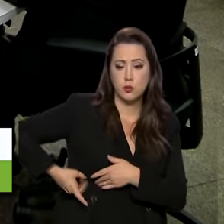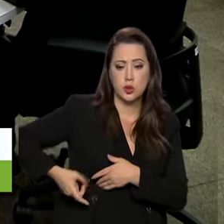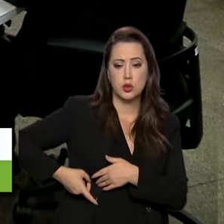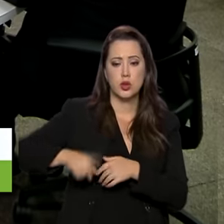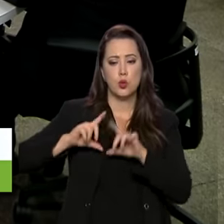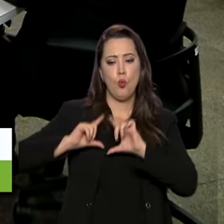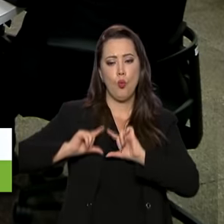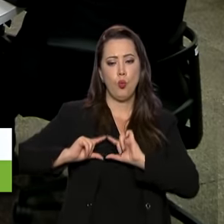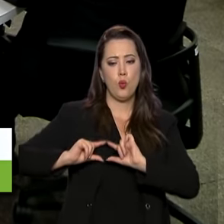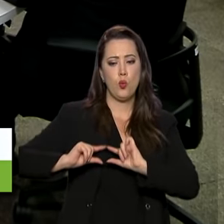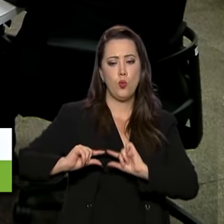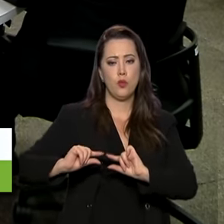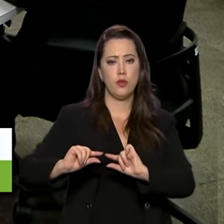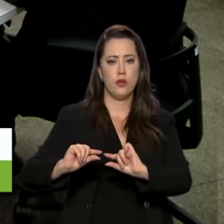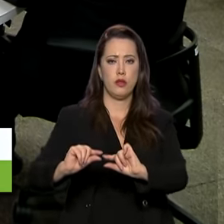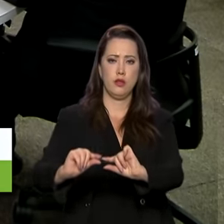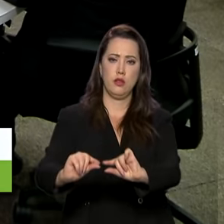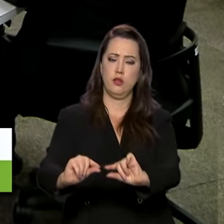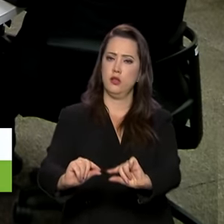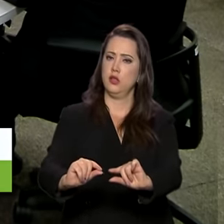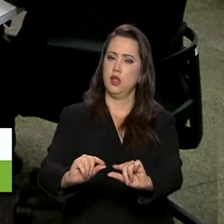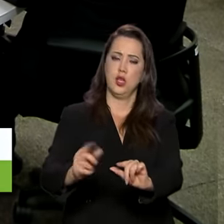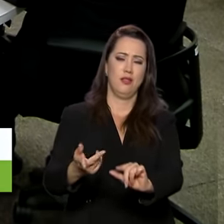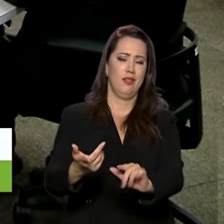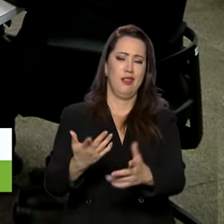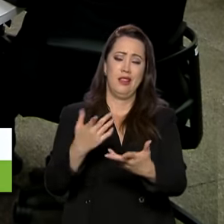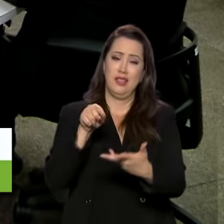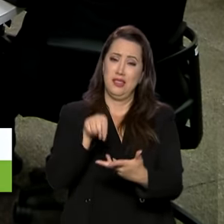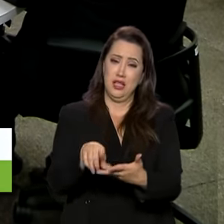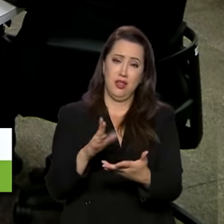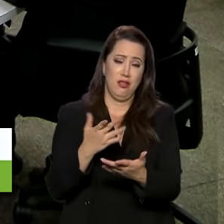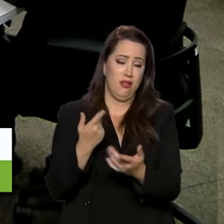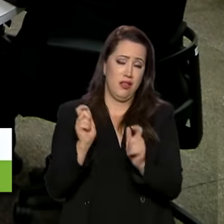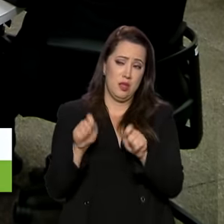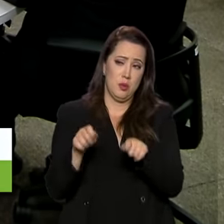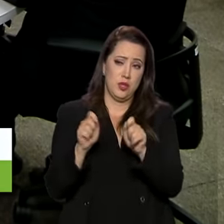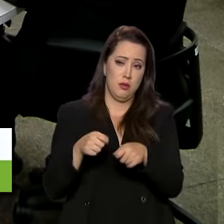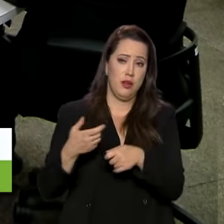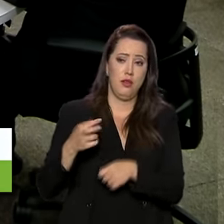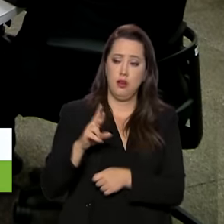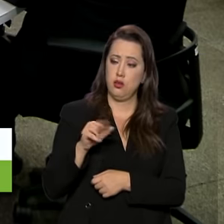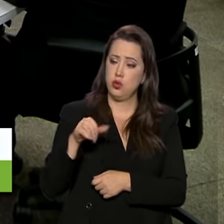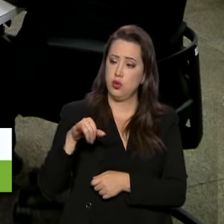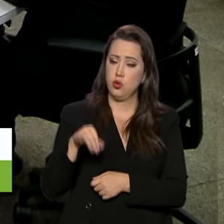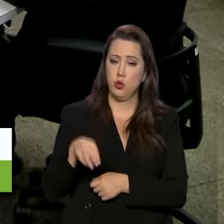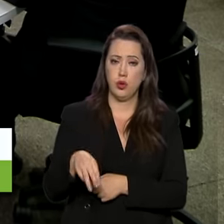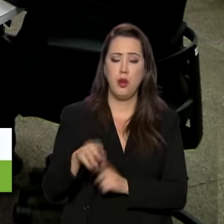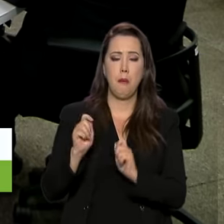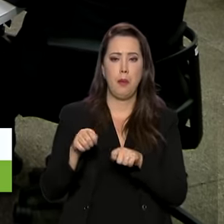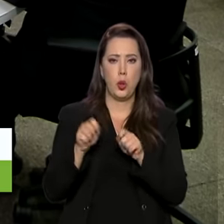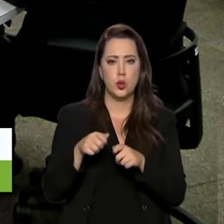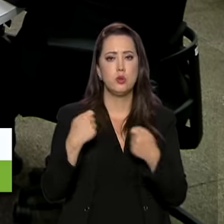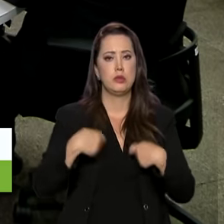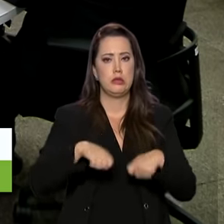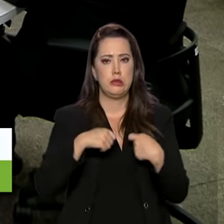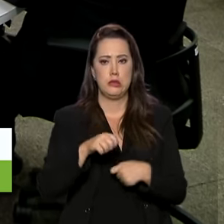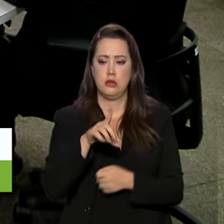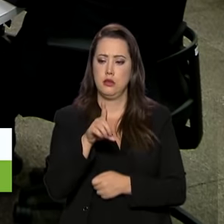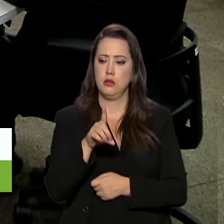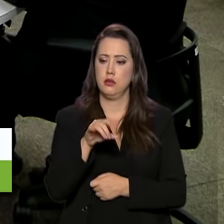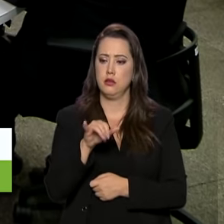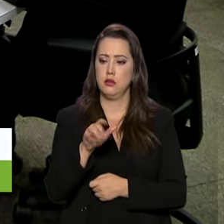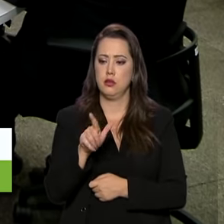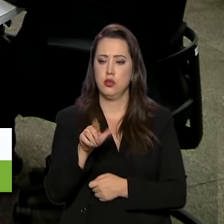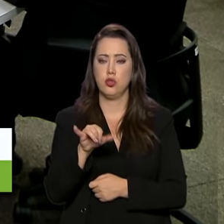lenta progressiva e Irreversível das funções renais e pode precisar de diálise